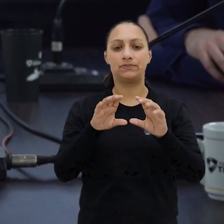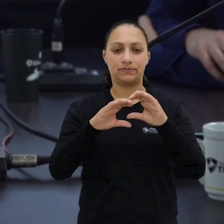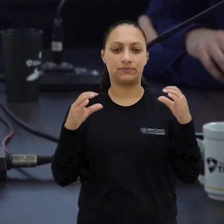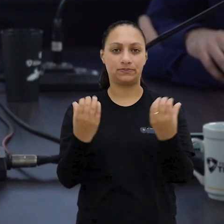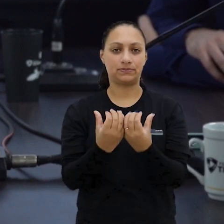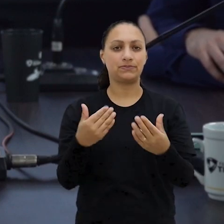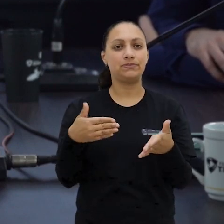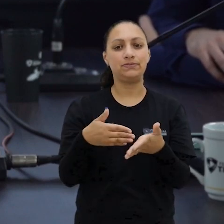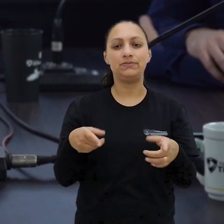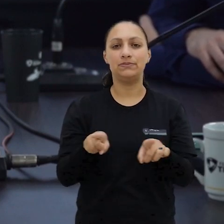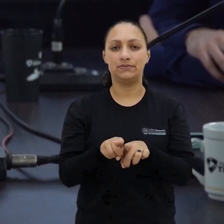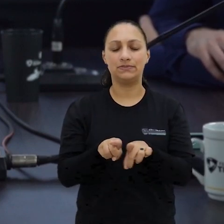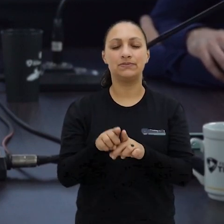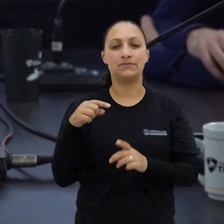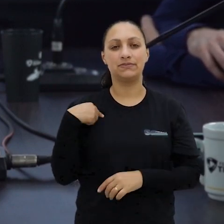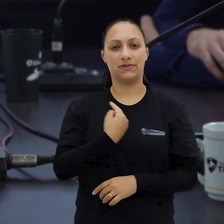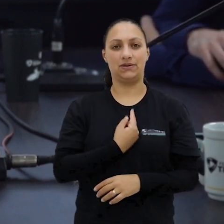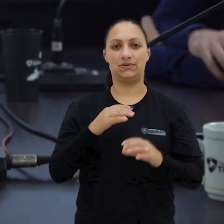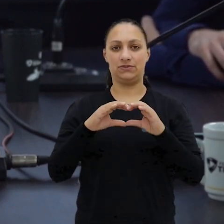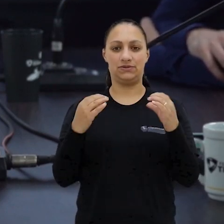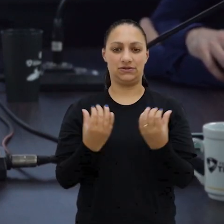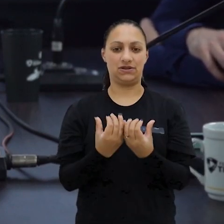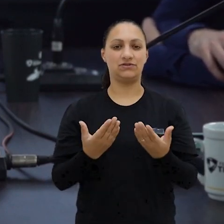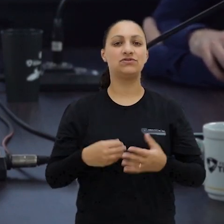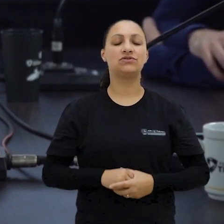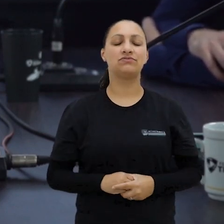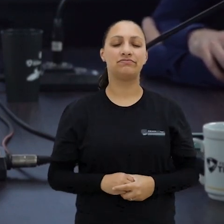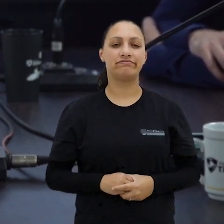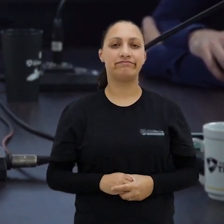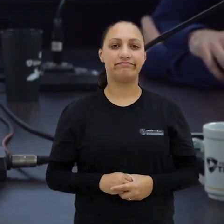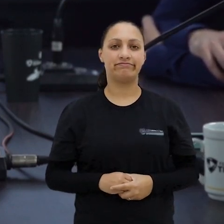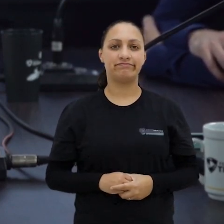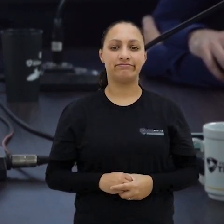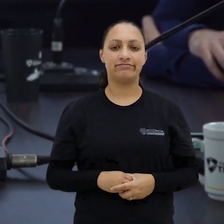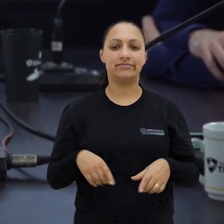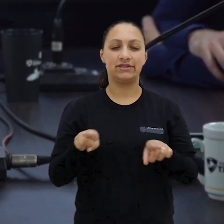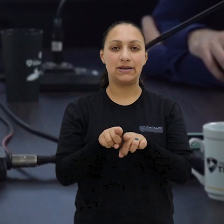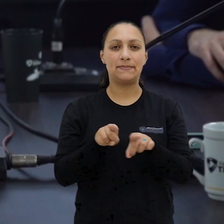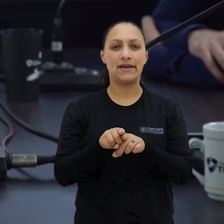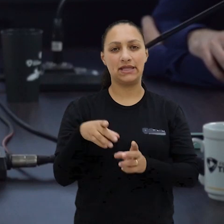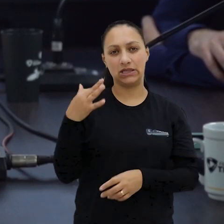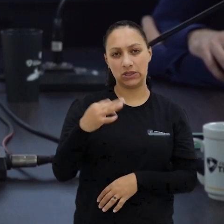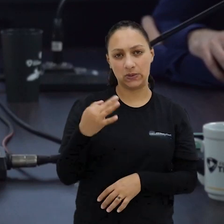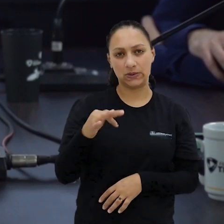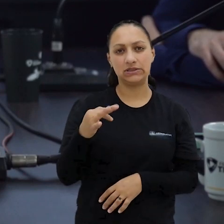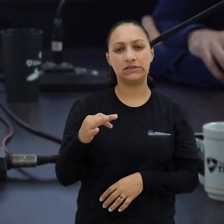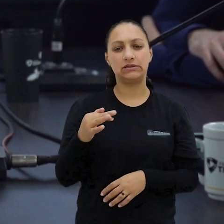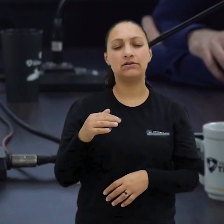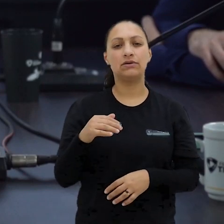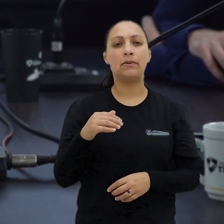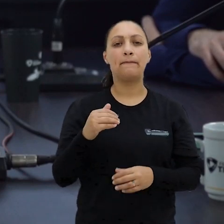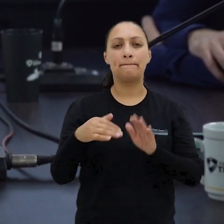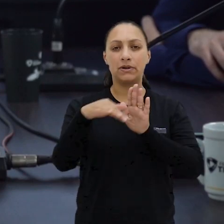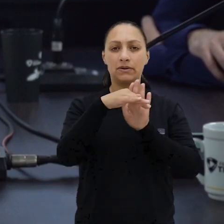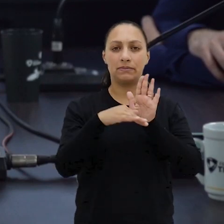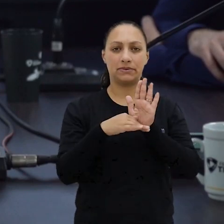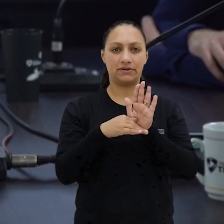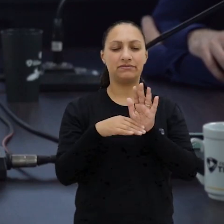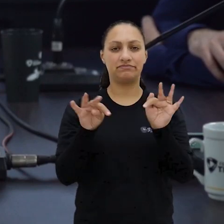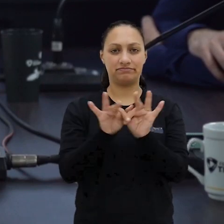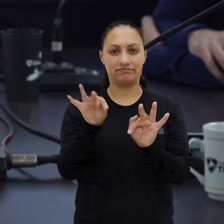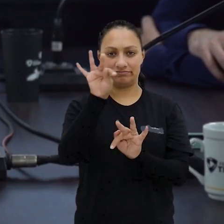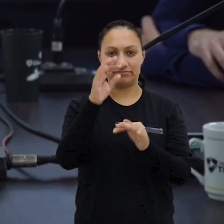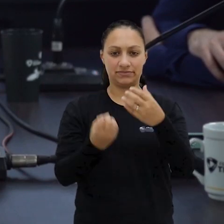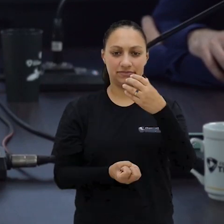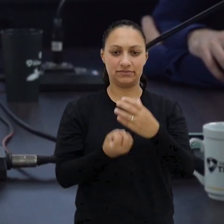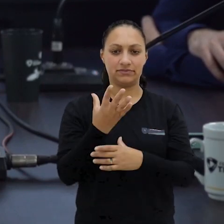a nossa comunidade aqui, né, regional. E dentro dessas dores, um dos programas que o Fevale Tech Park criou nos